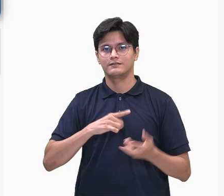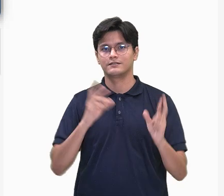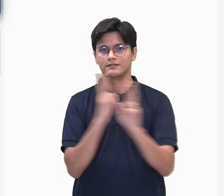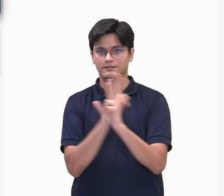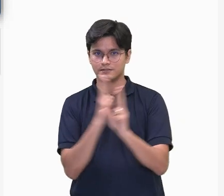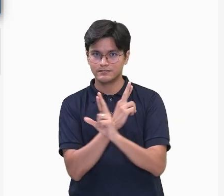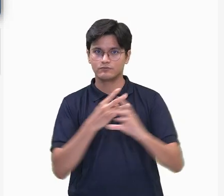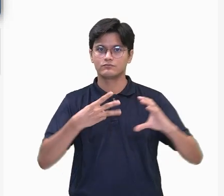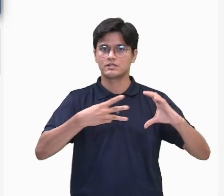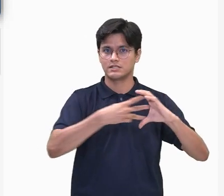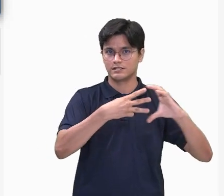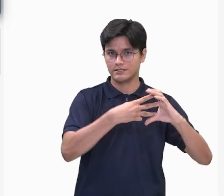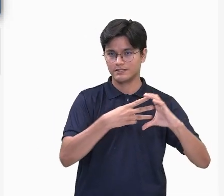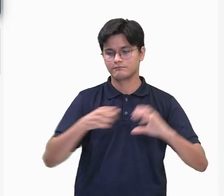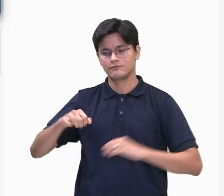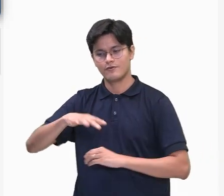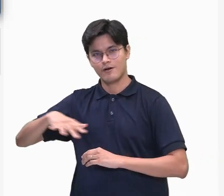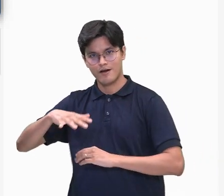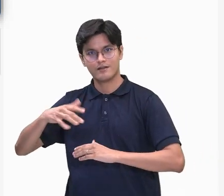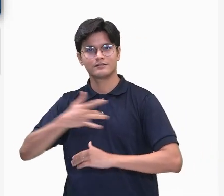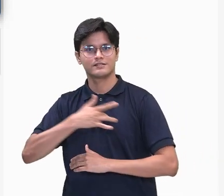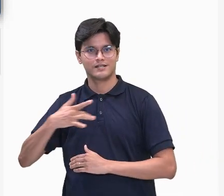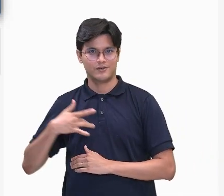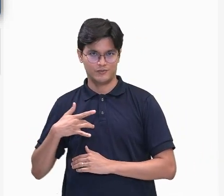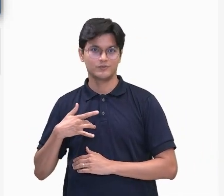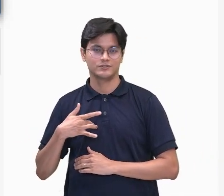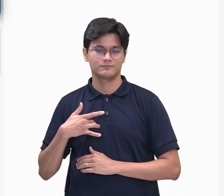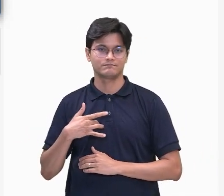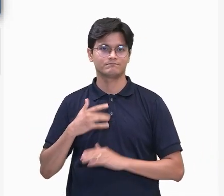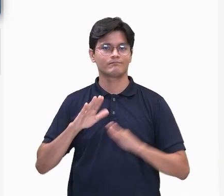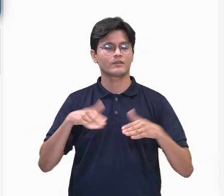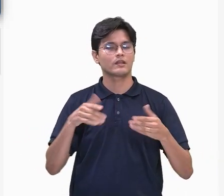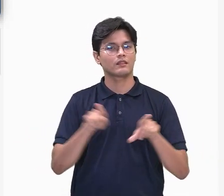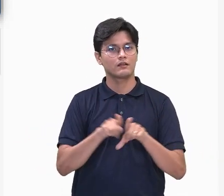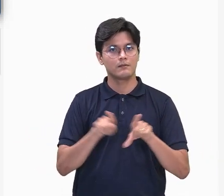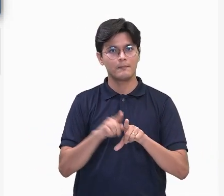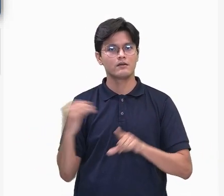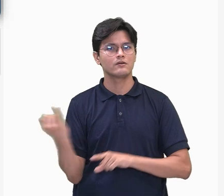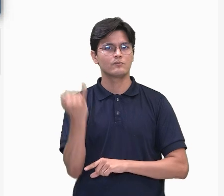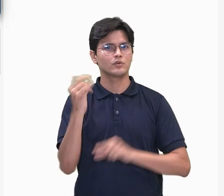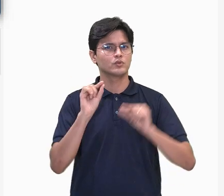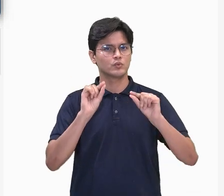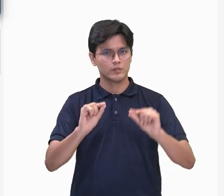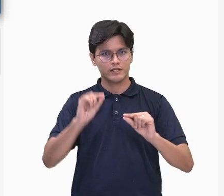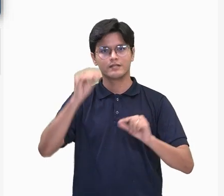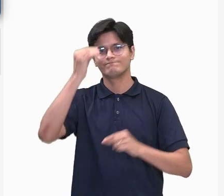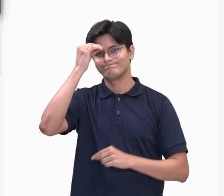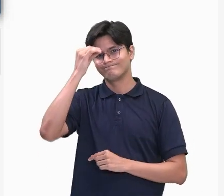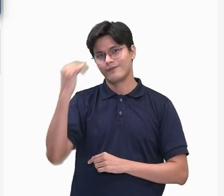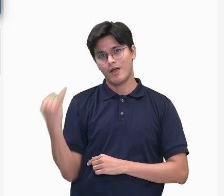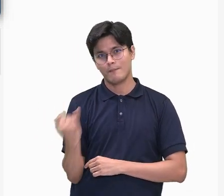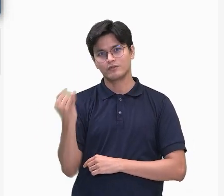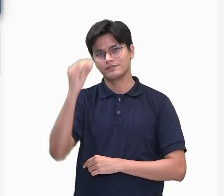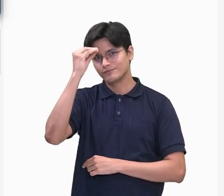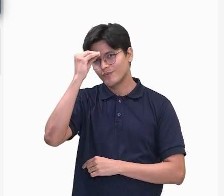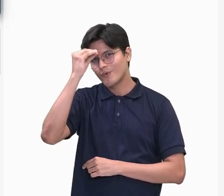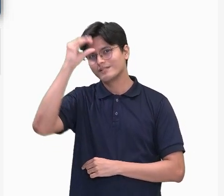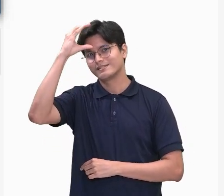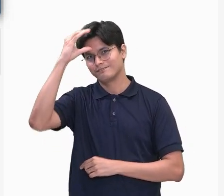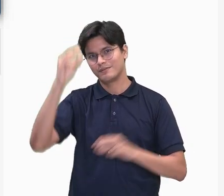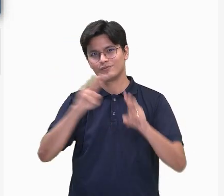que são feitas em laboratórios. E a importância do conhecimento sobre células no desenvolvimento